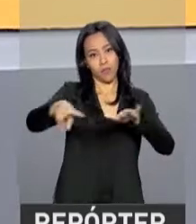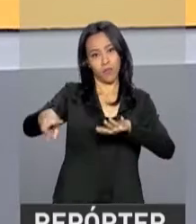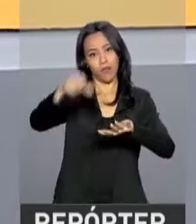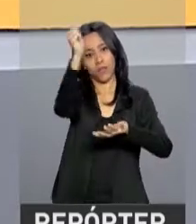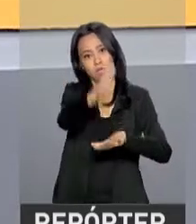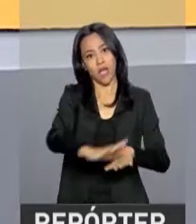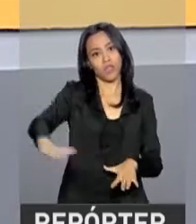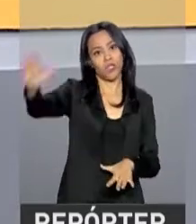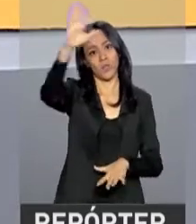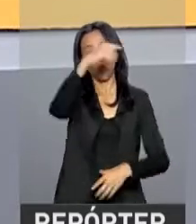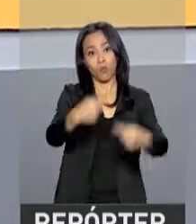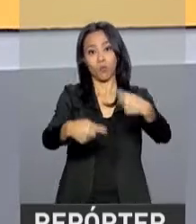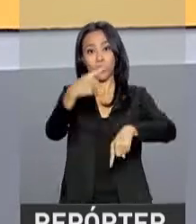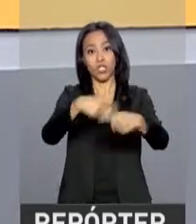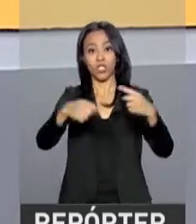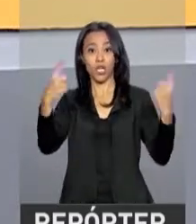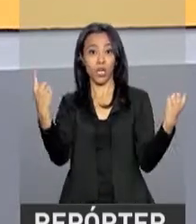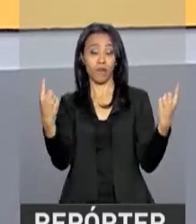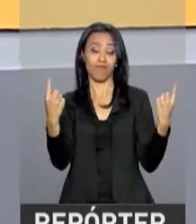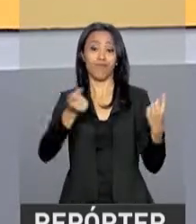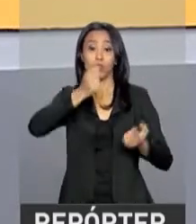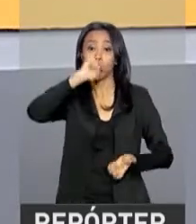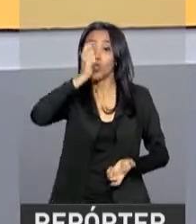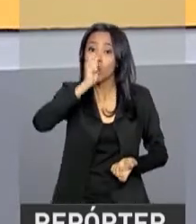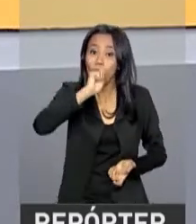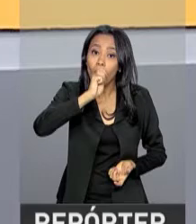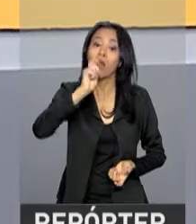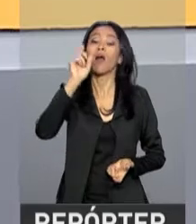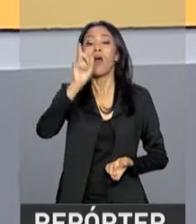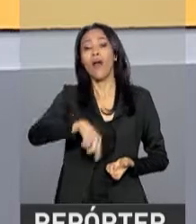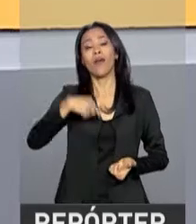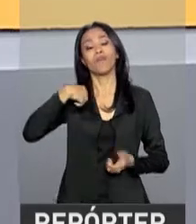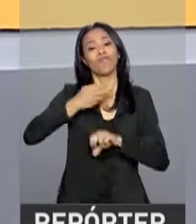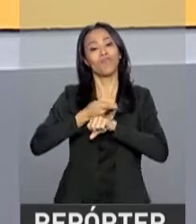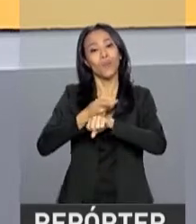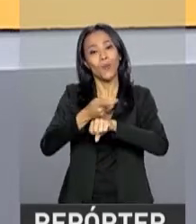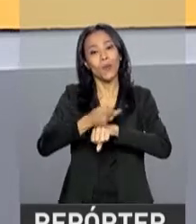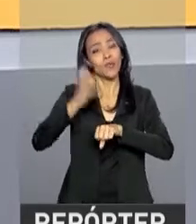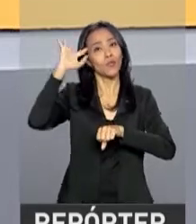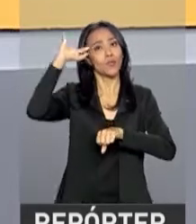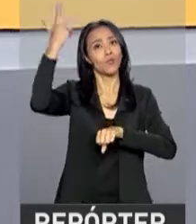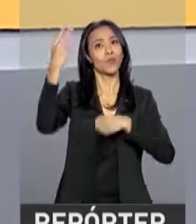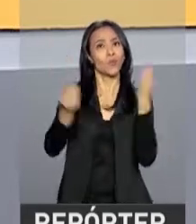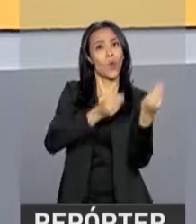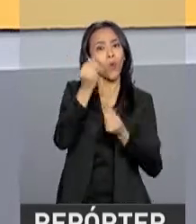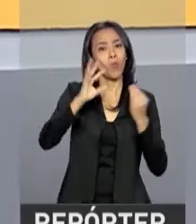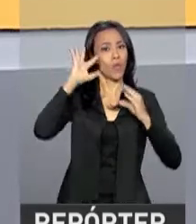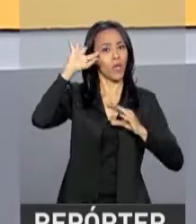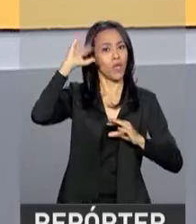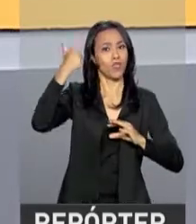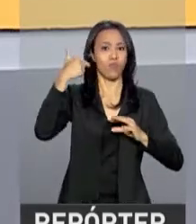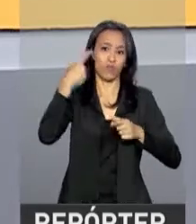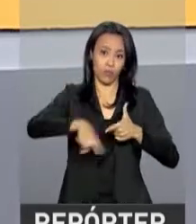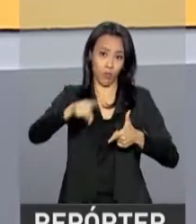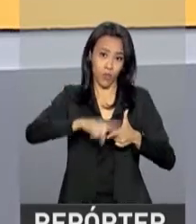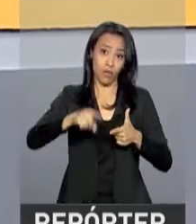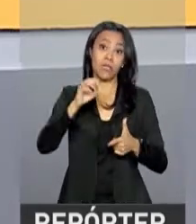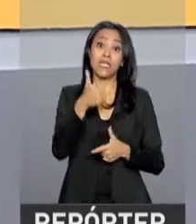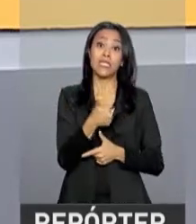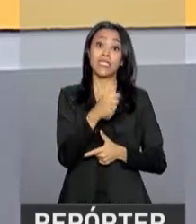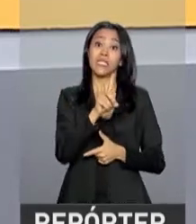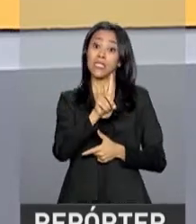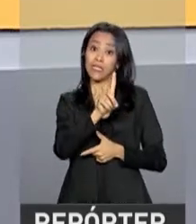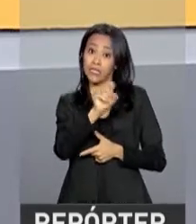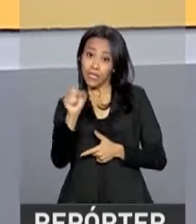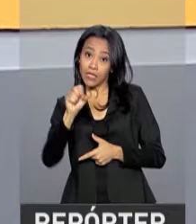drogas a idéia é encontrar as melhores soluções para enfrentar o problema cem milhões de reais já estão garantidos